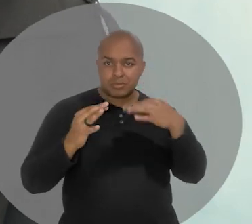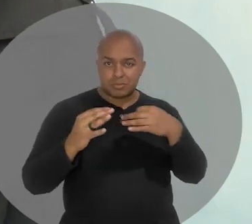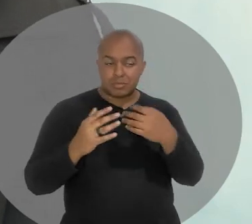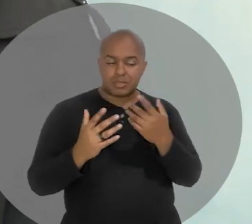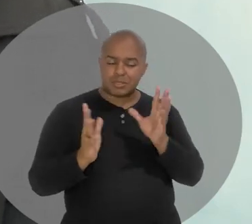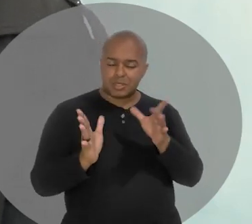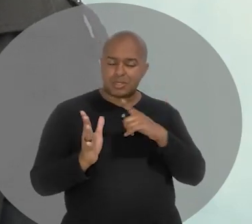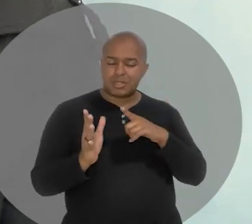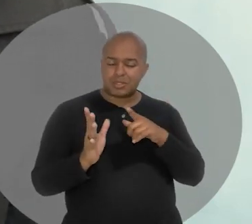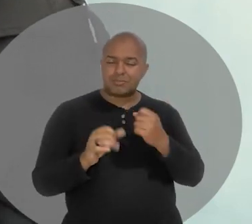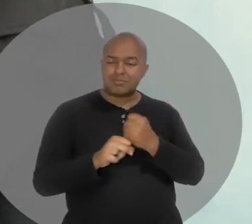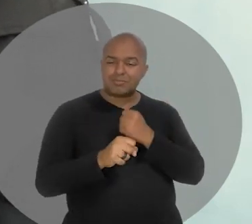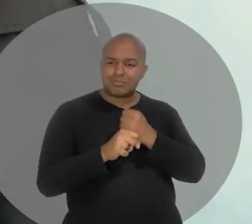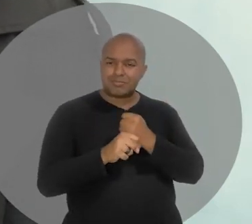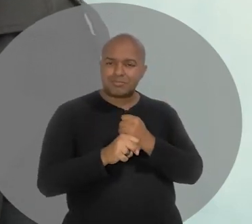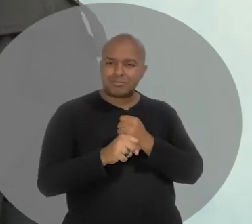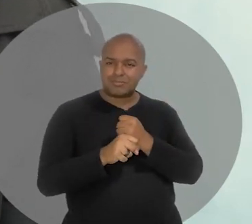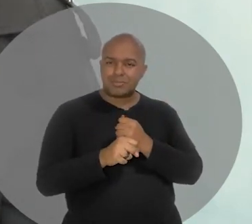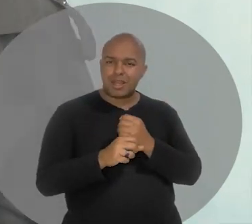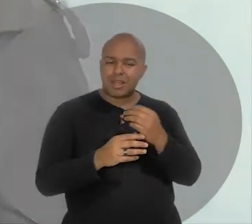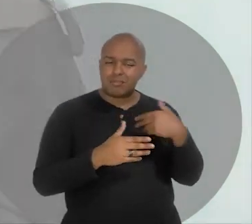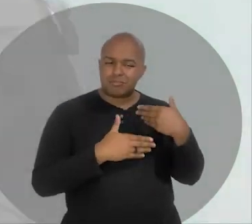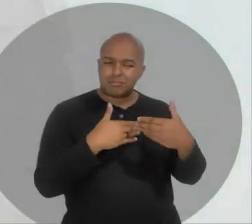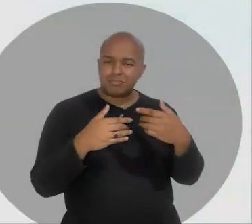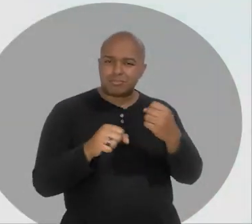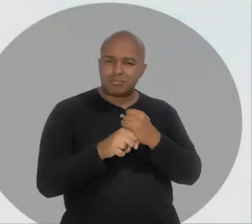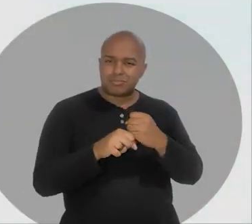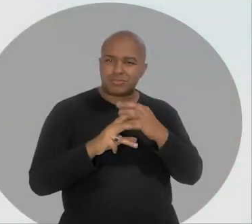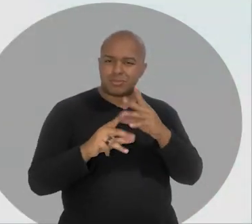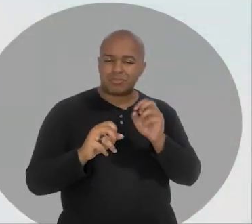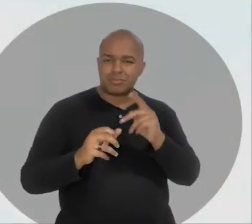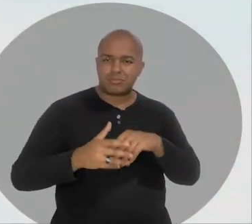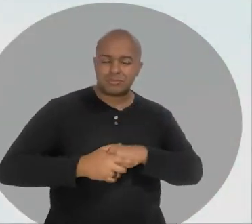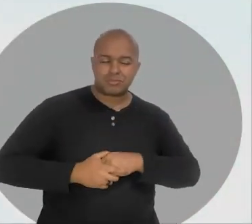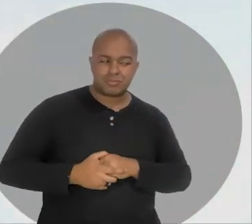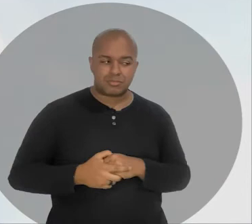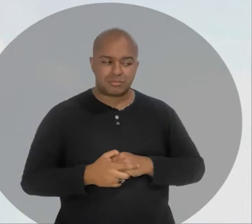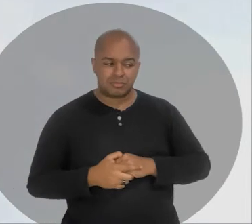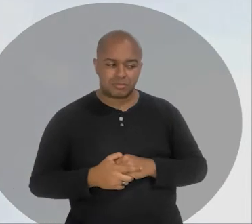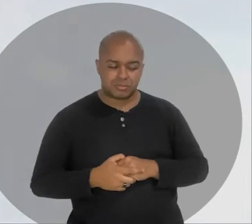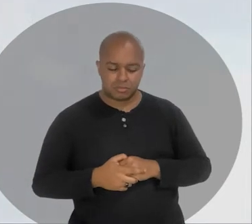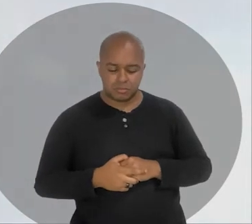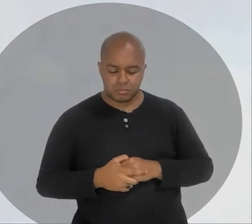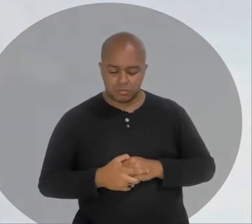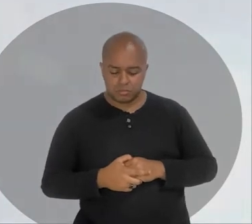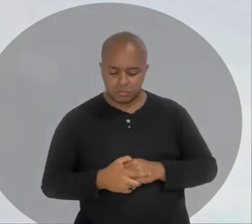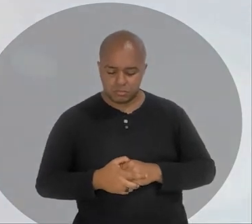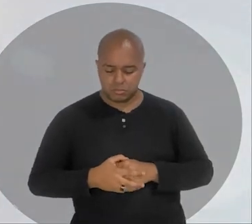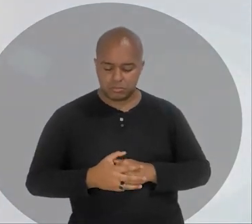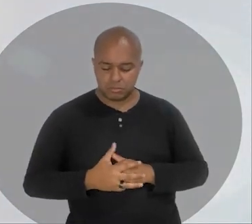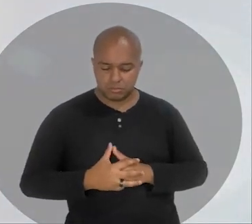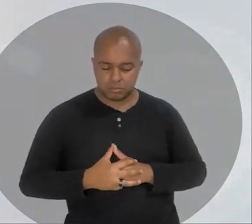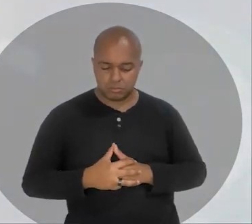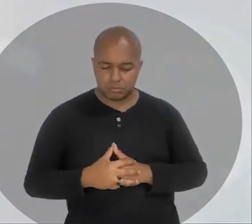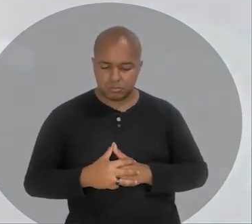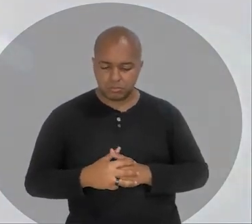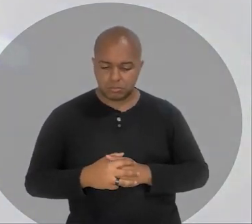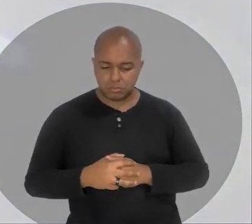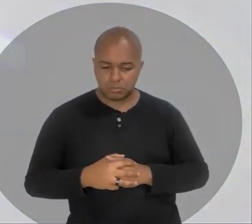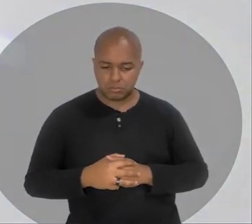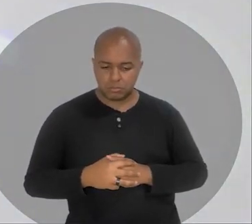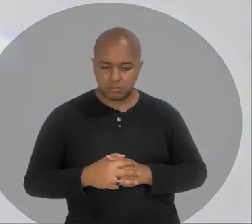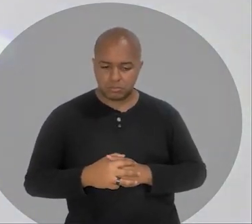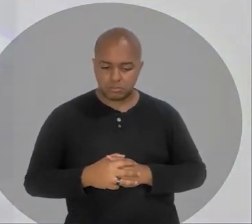sido construído aí ao longo desses anos todos. Letras pretas sobre fundo branco, um debate sobre educação inclusiva.